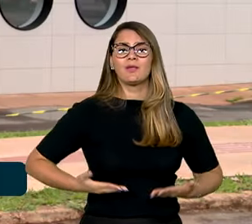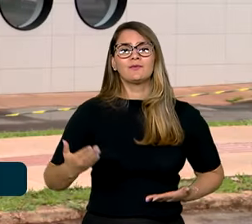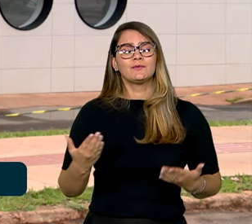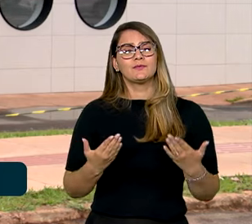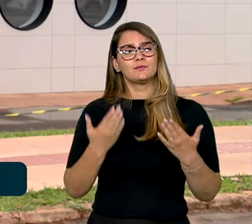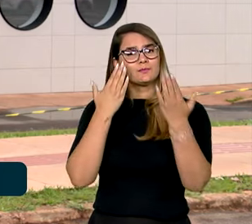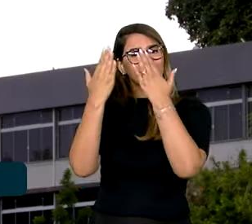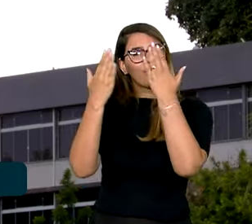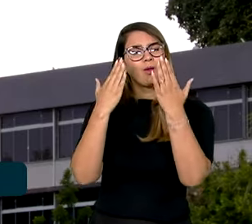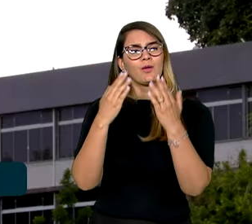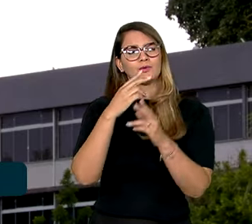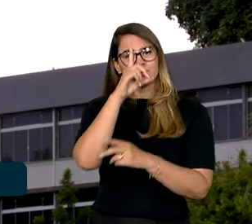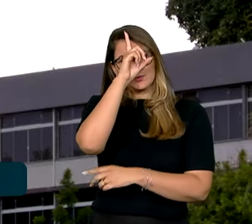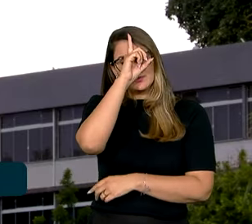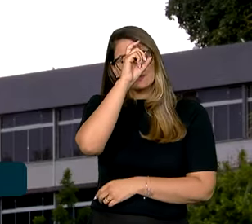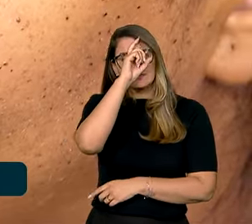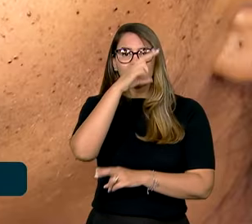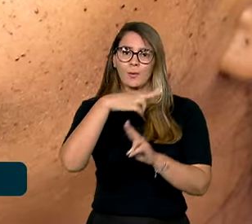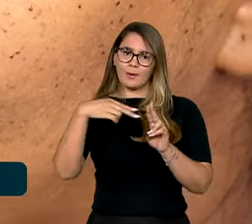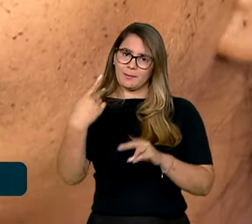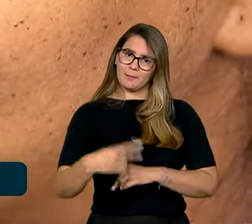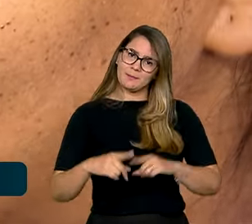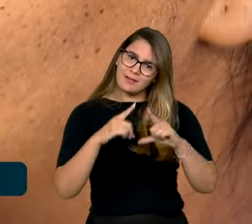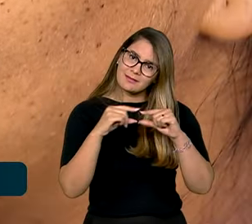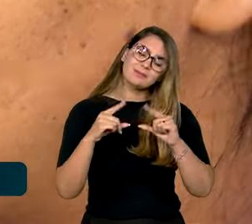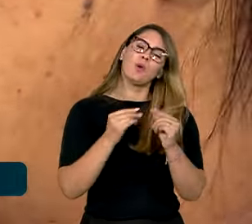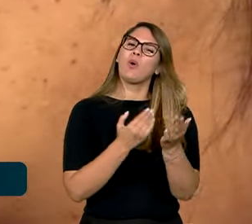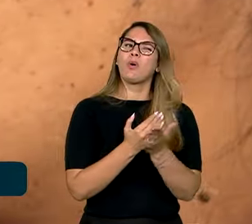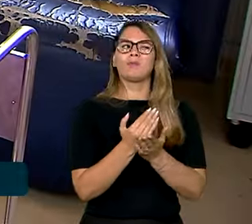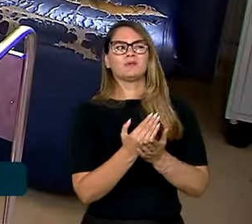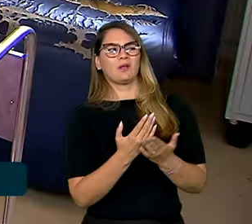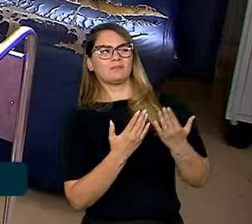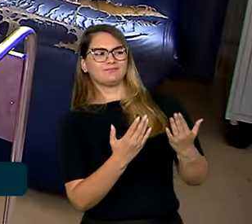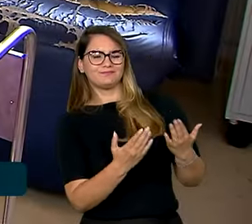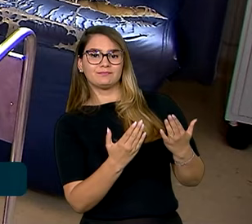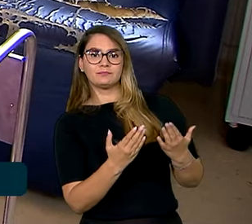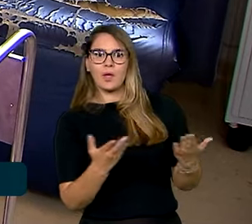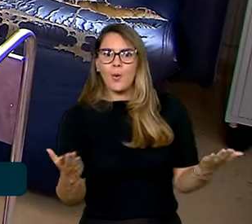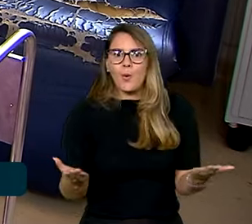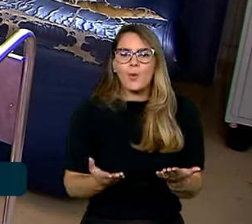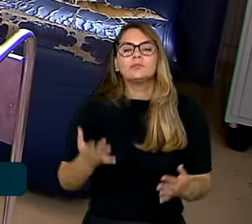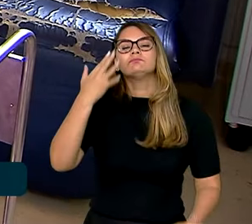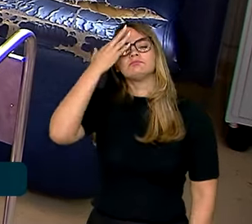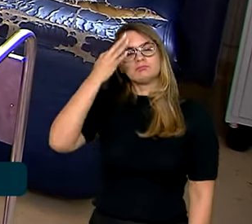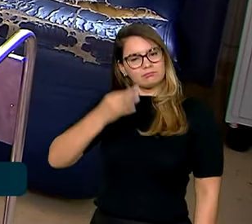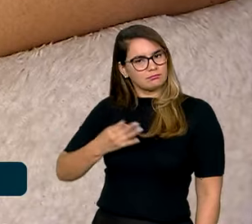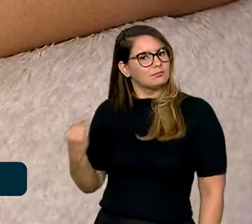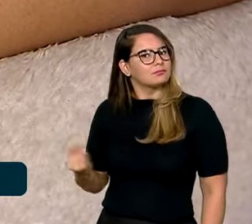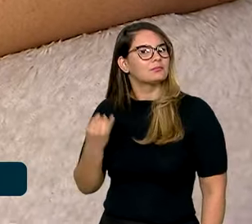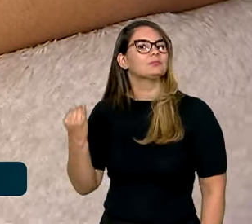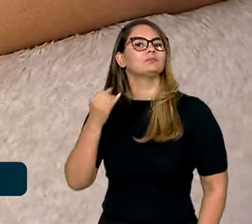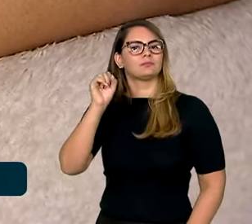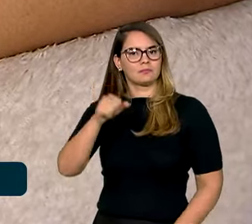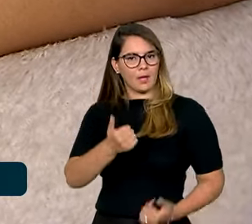Psicológico do Hospital Universitário de Brasília. No começo, ela resistiu, mas hoje entende a importância